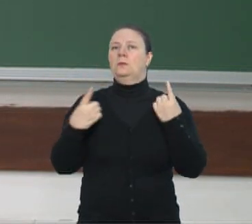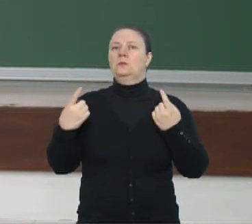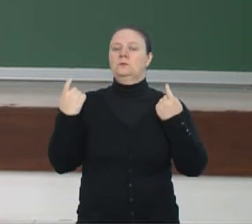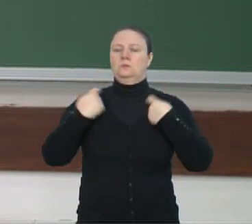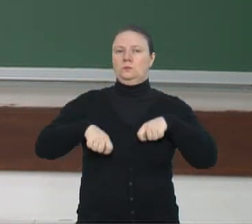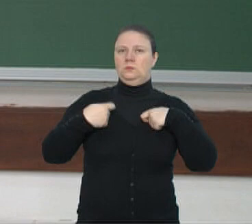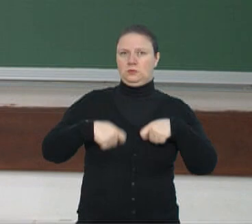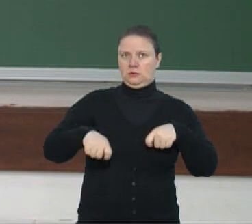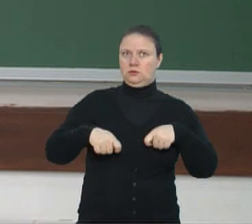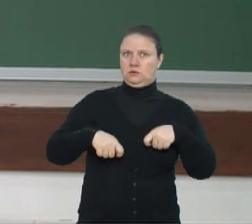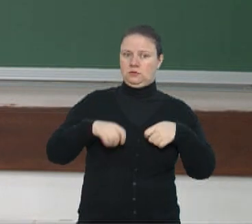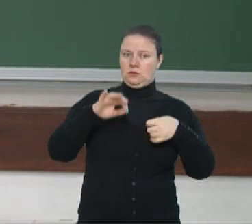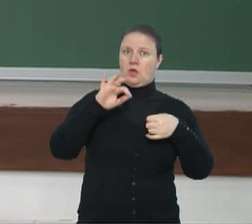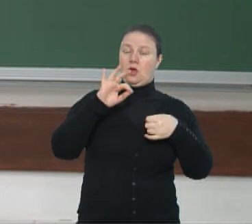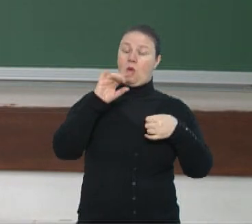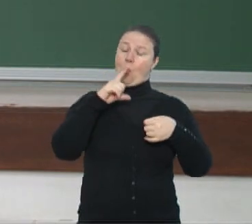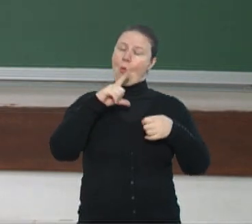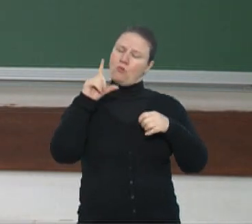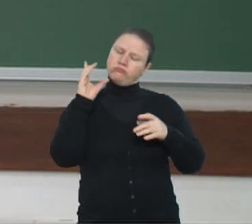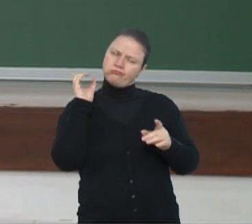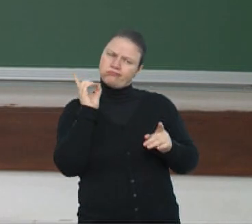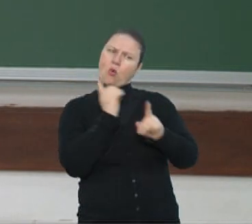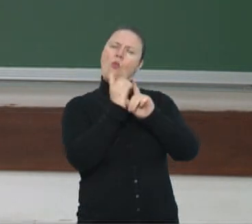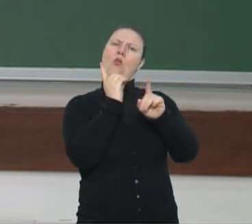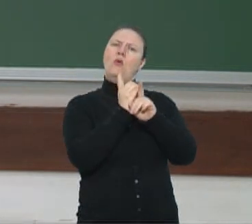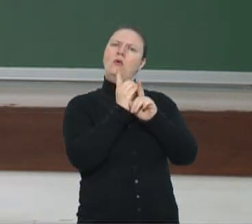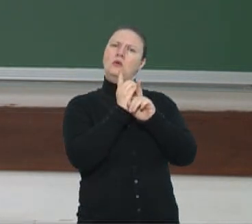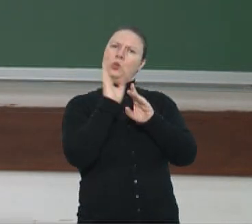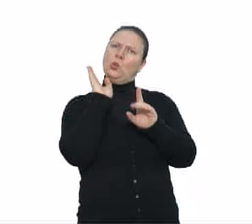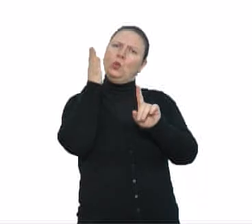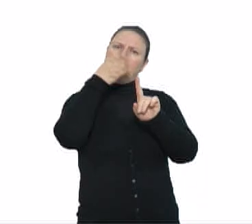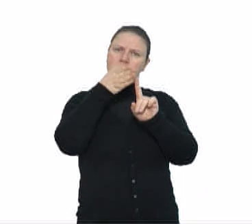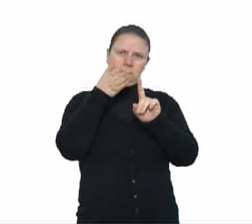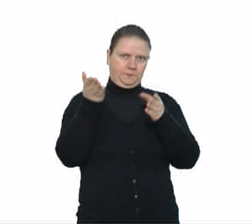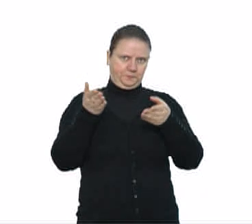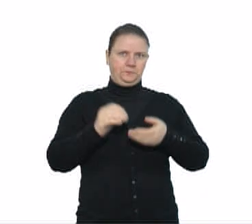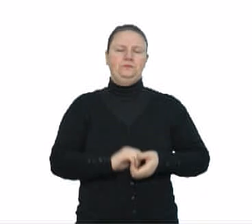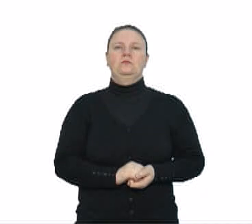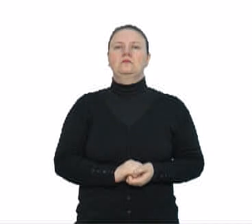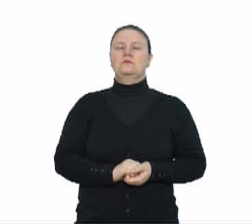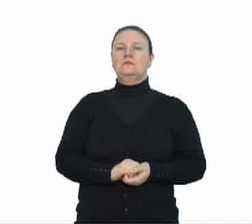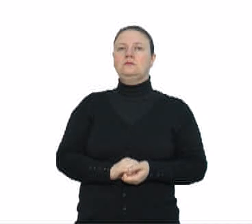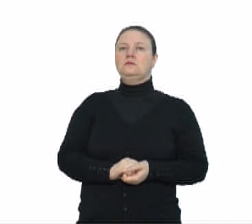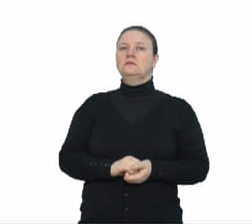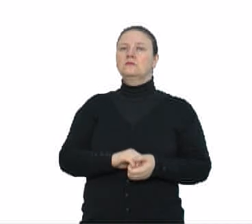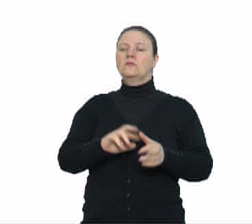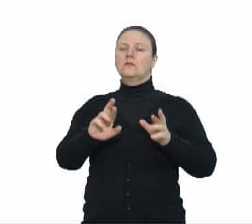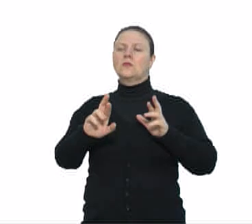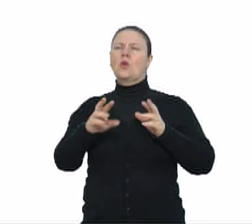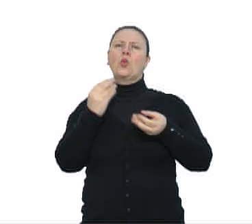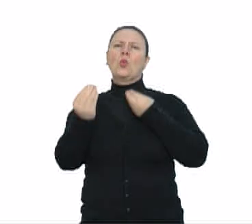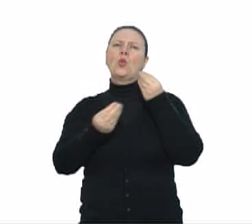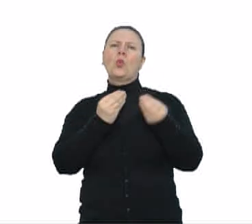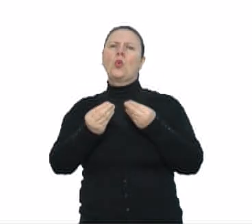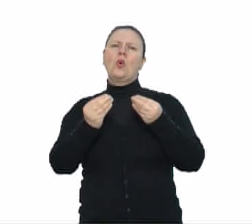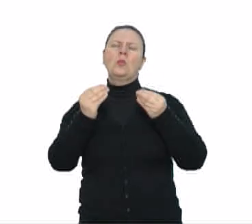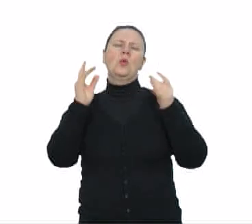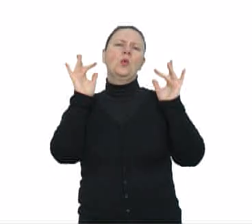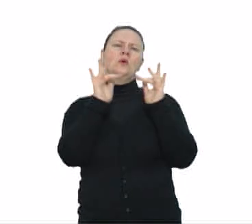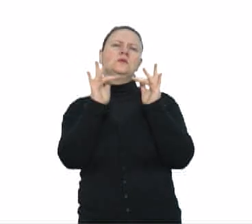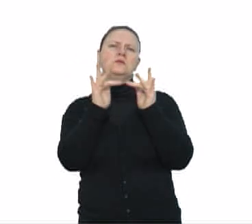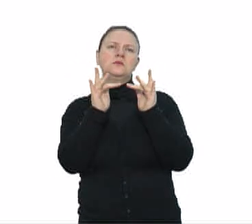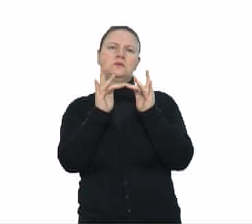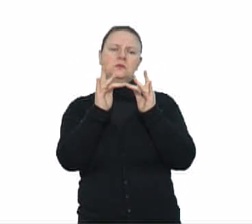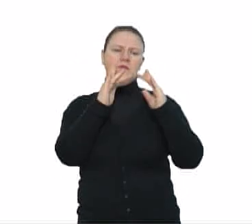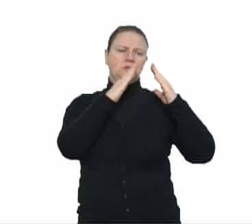resposta vocês vão ter que encontrar, certo? E então, como que ficou a relação da igreja e o parlamento com as condições